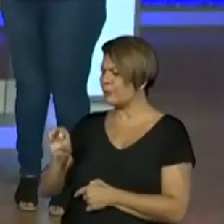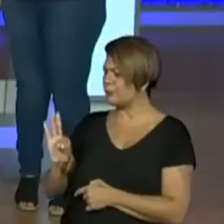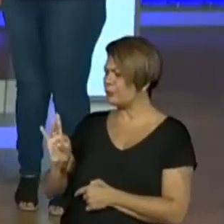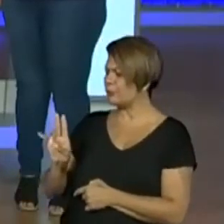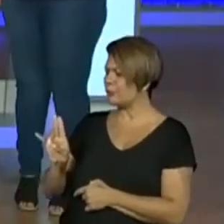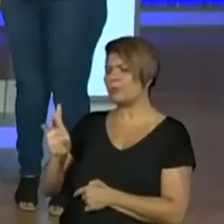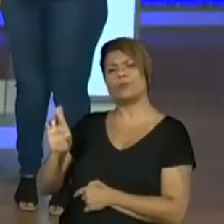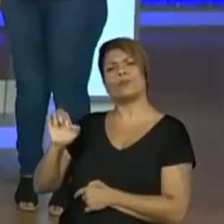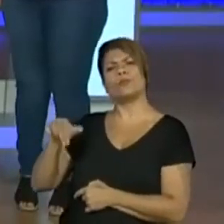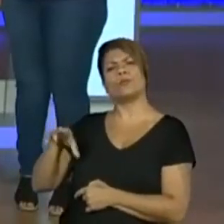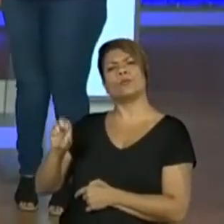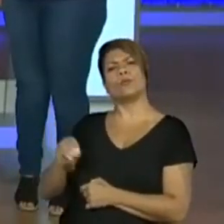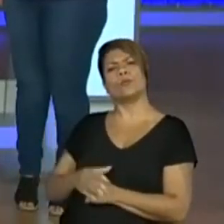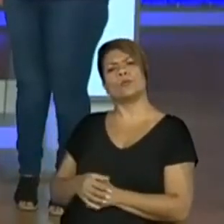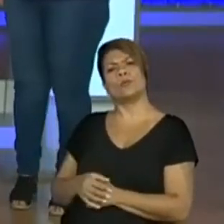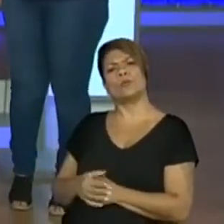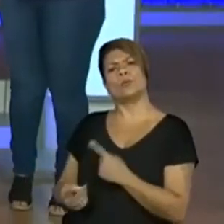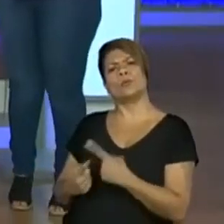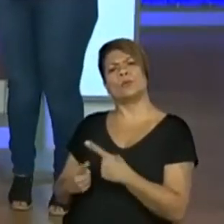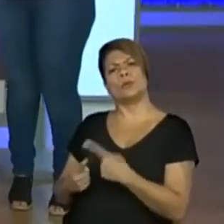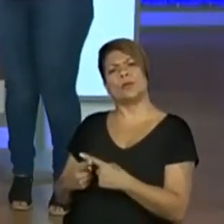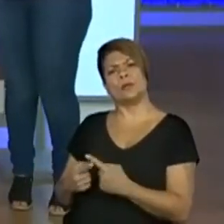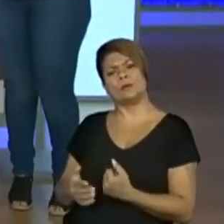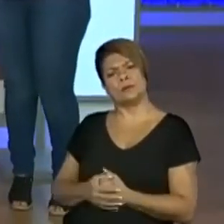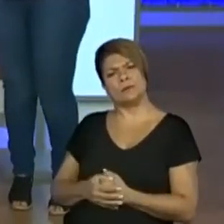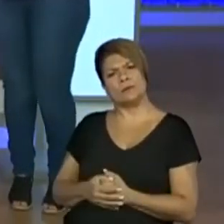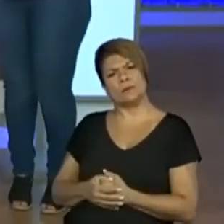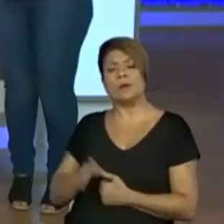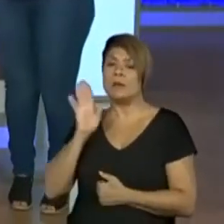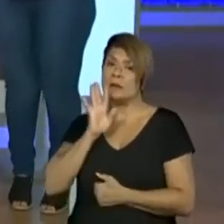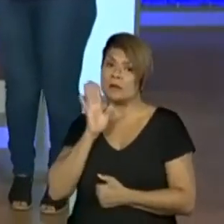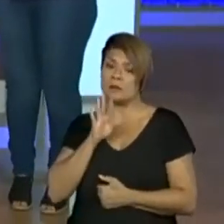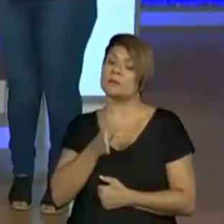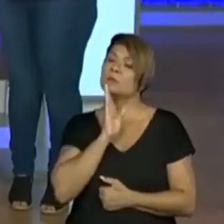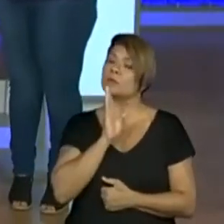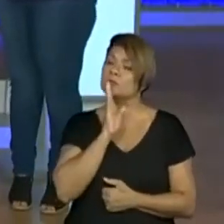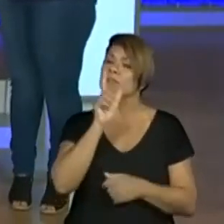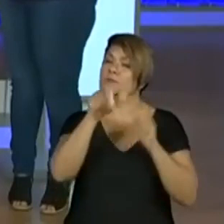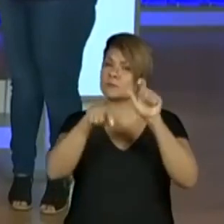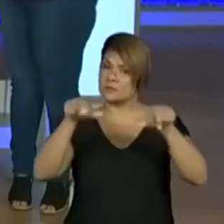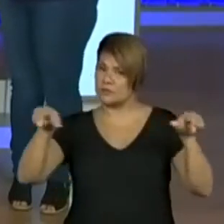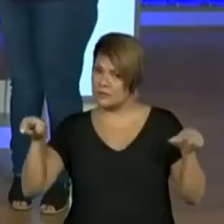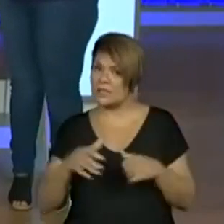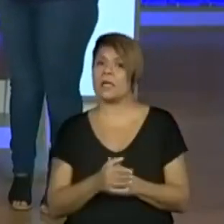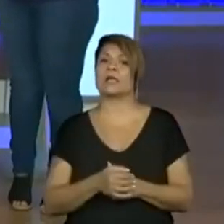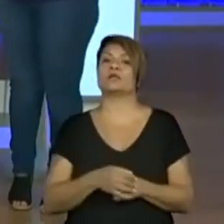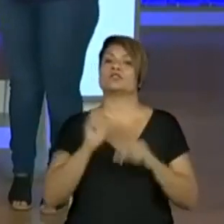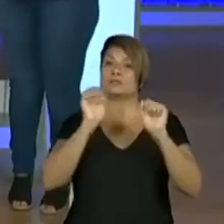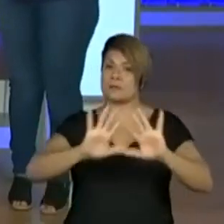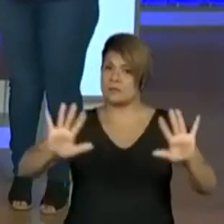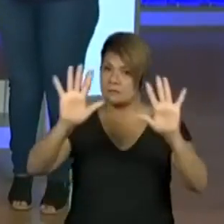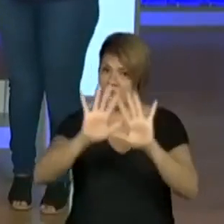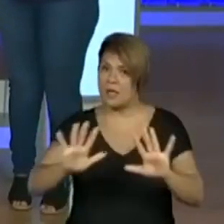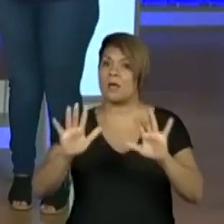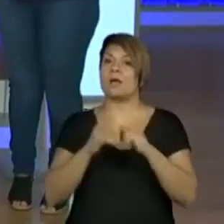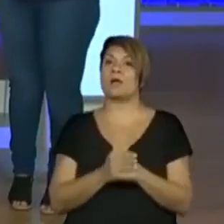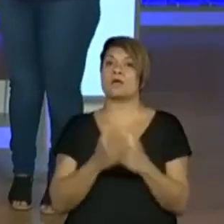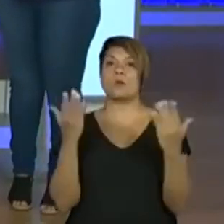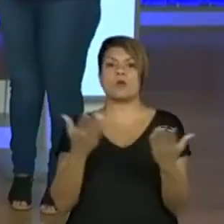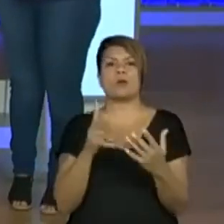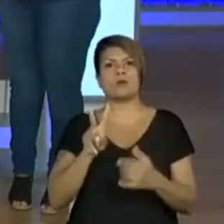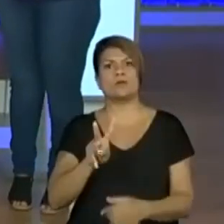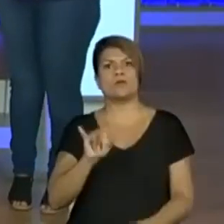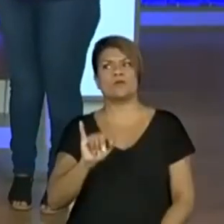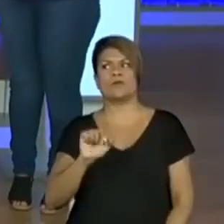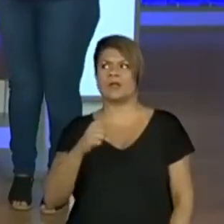se apropriando do desenvolvimento do conto. Já estamos conhecendo os personagens, já vimos o cenário e apareceu agora um